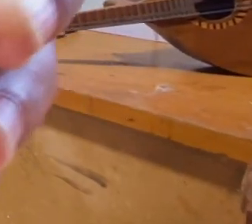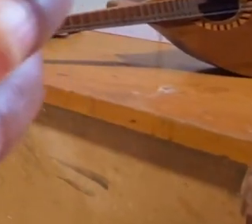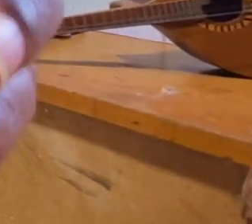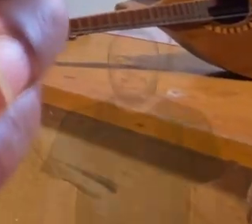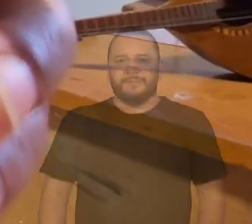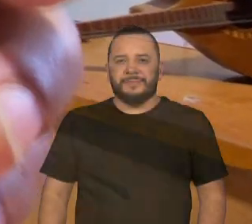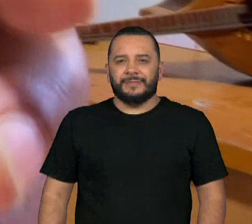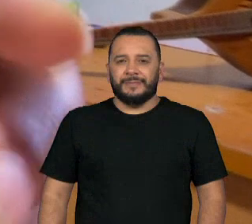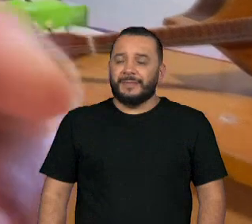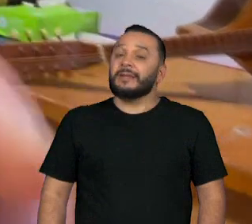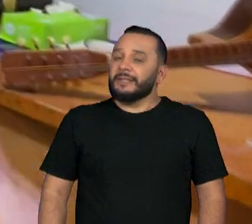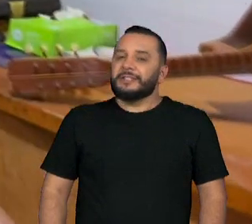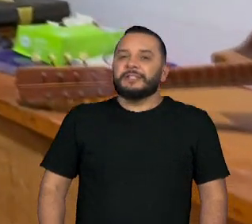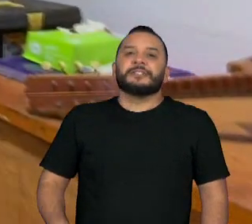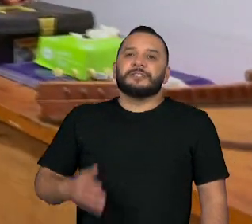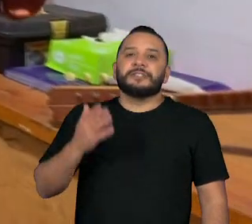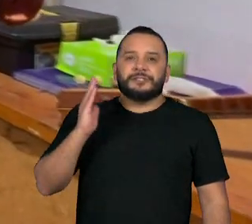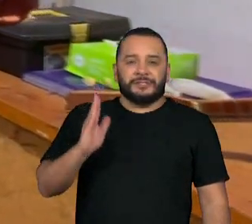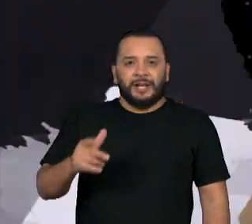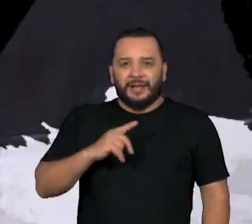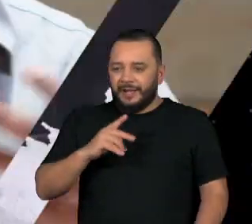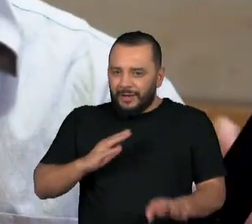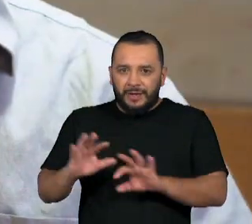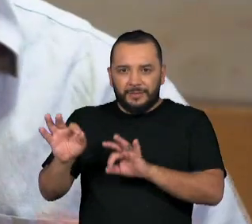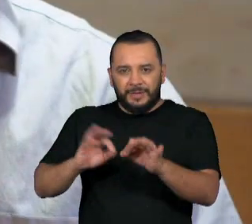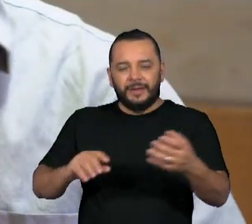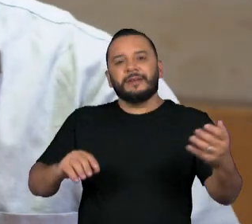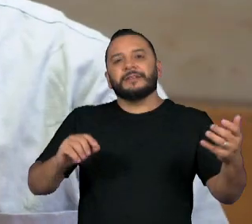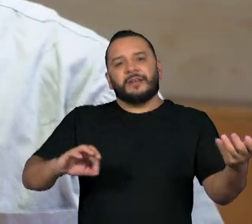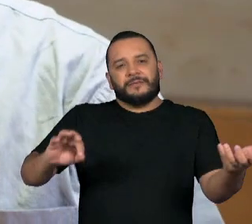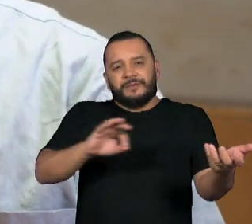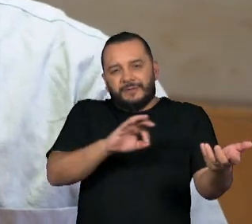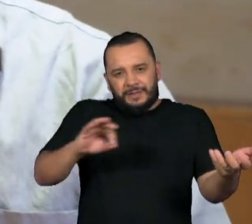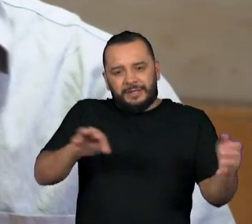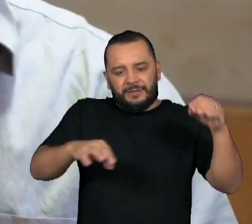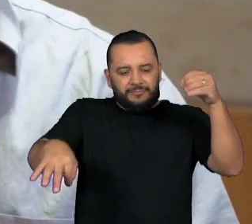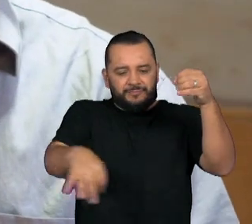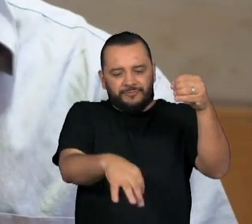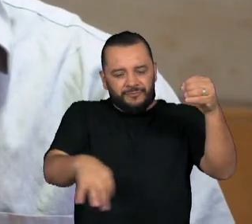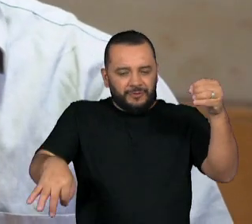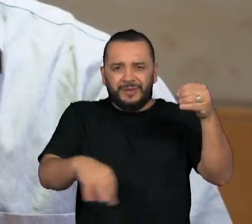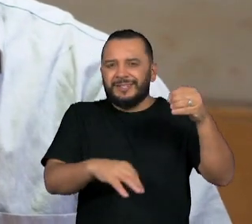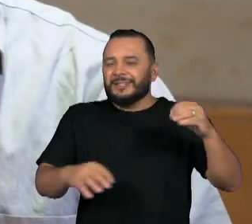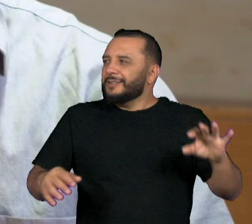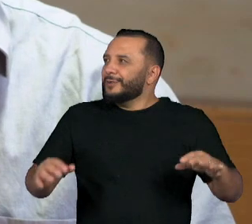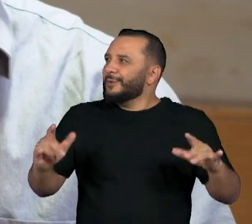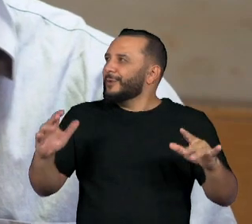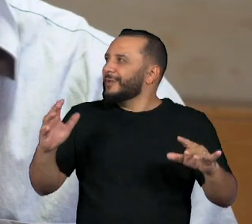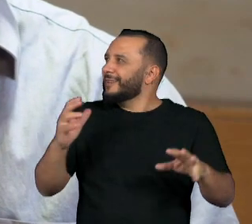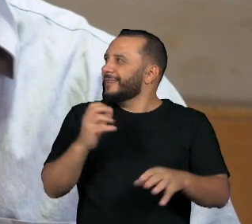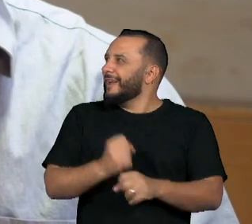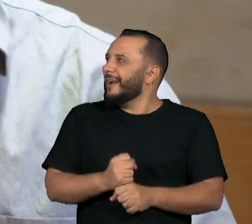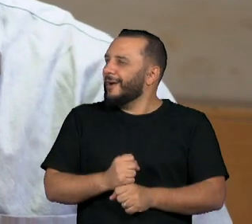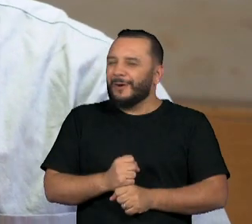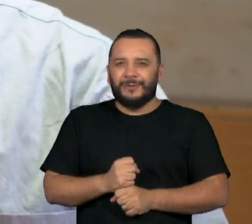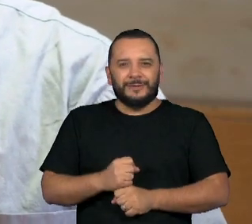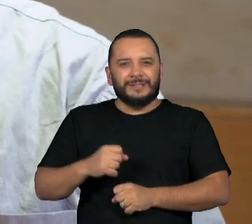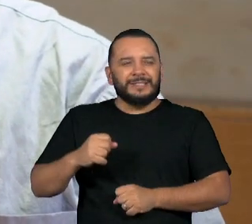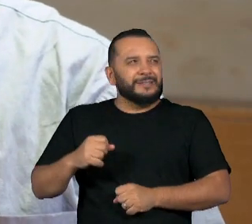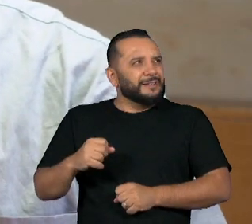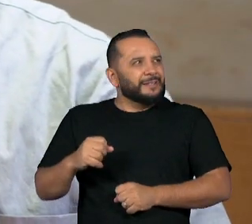Já passou na minha mão aqui, de construção entre violino, viola e violoncelo, por volta aí de uns